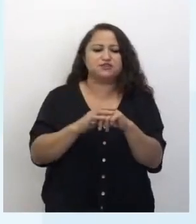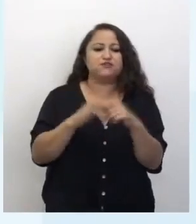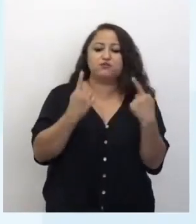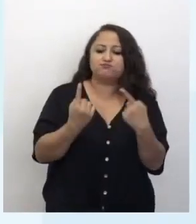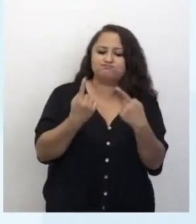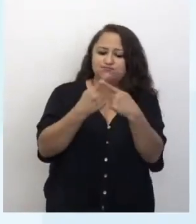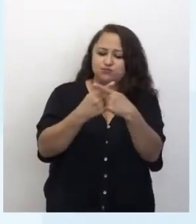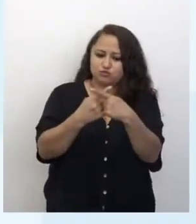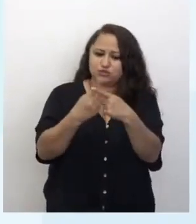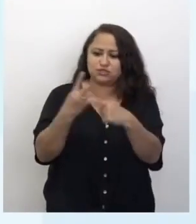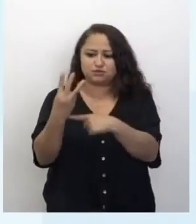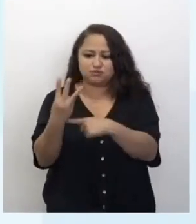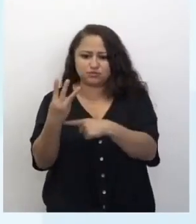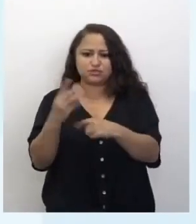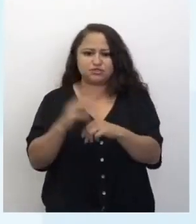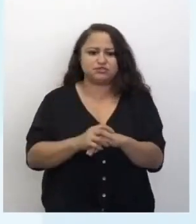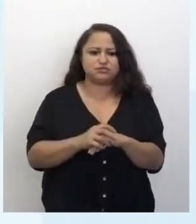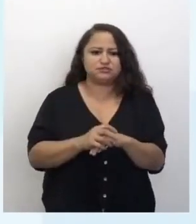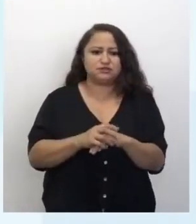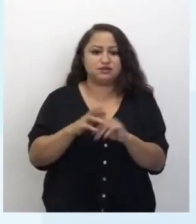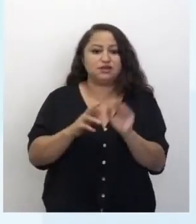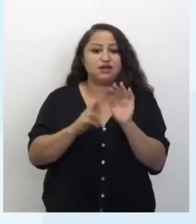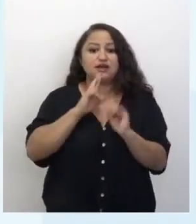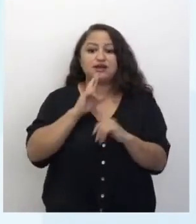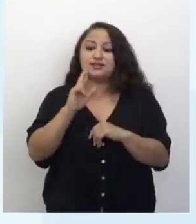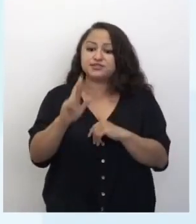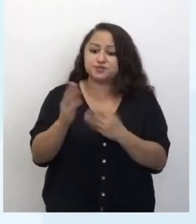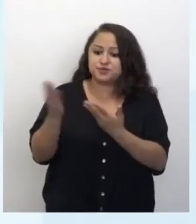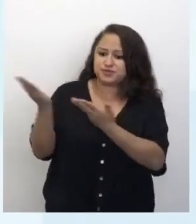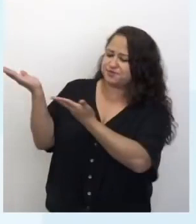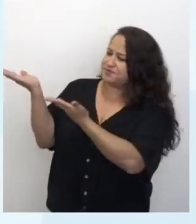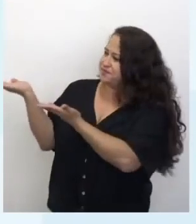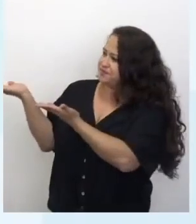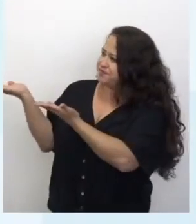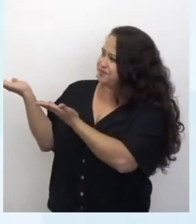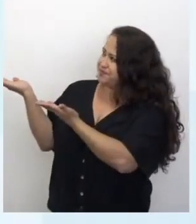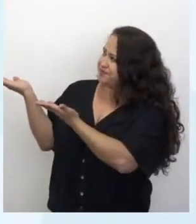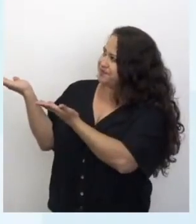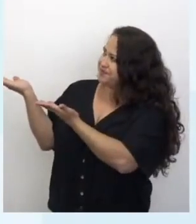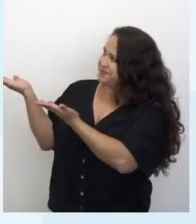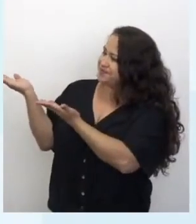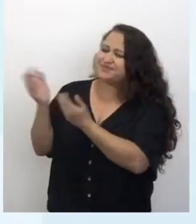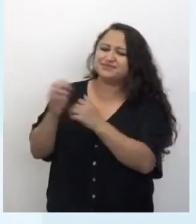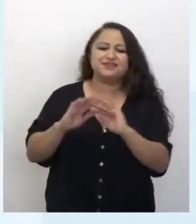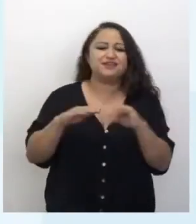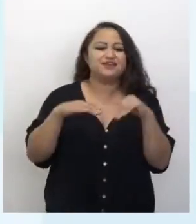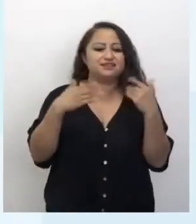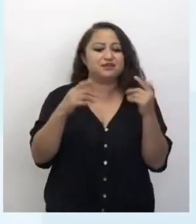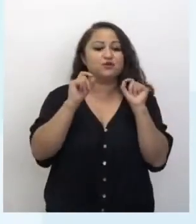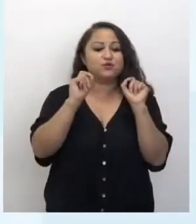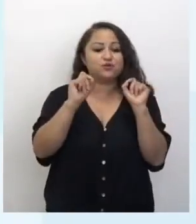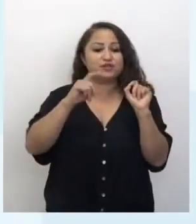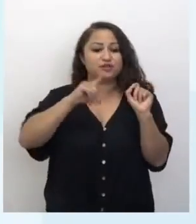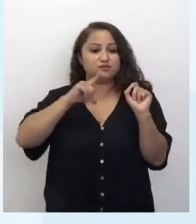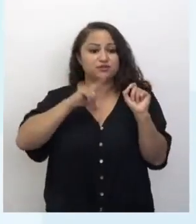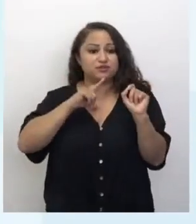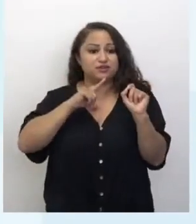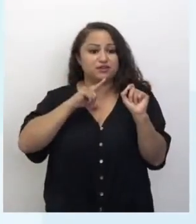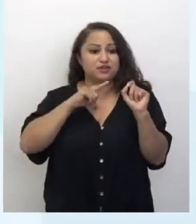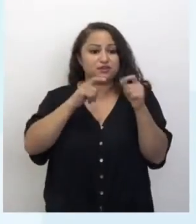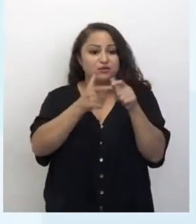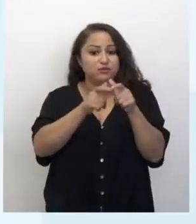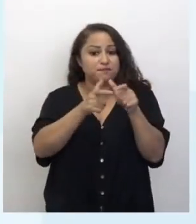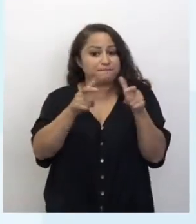por 3. Olha a resolução da atividade. Então, o gráfico ele está ampliado. Tudo